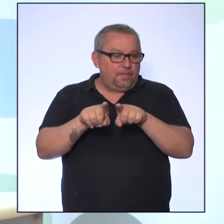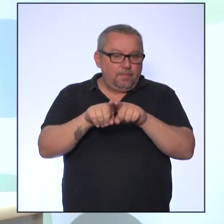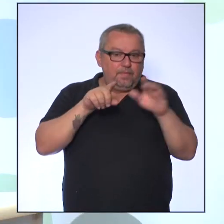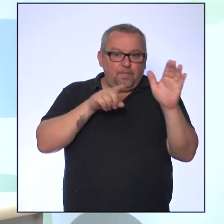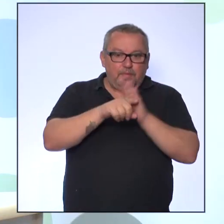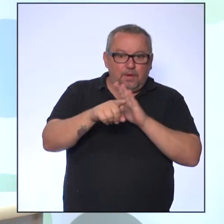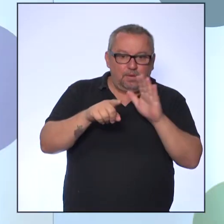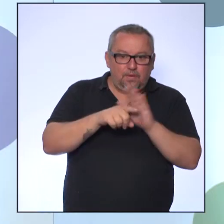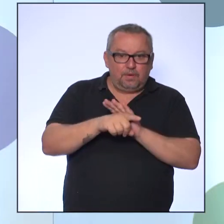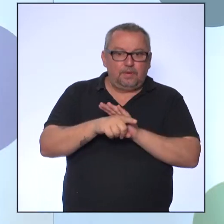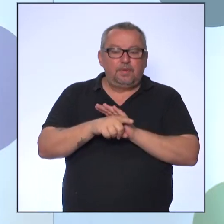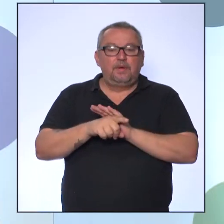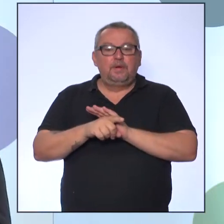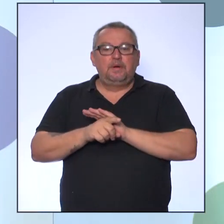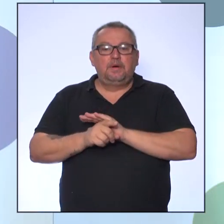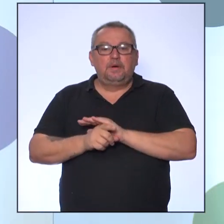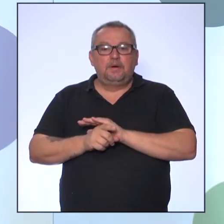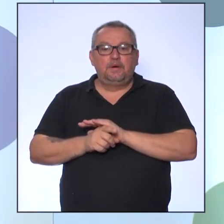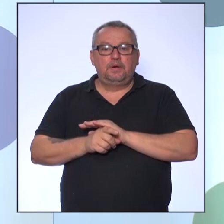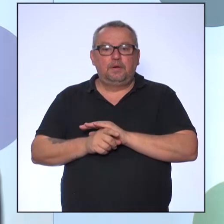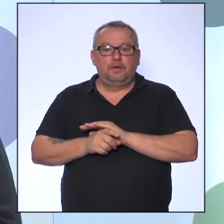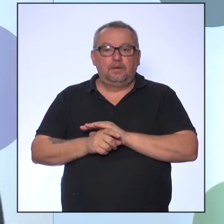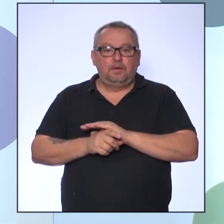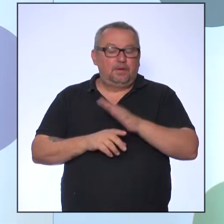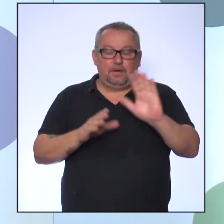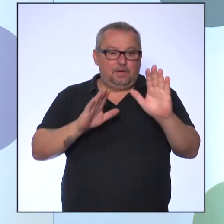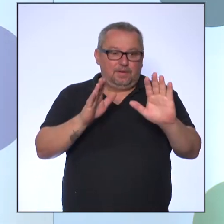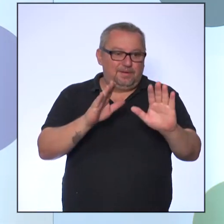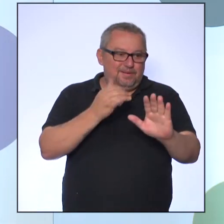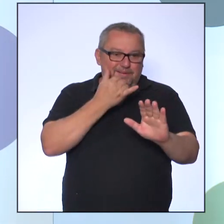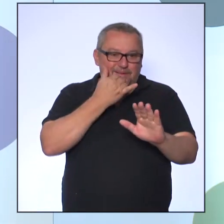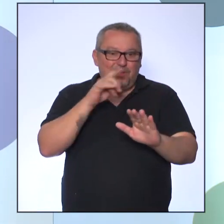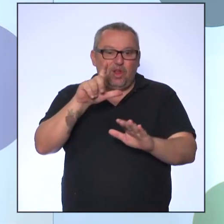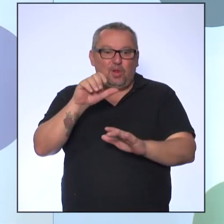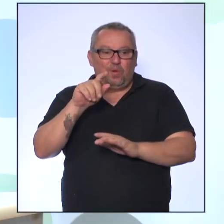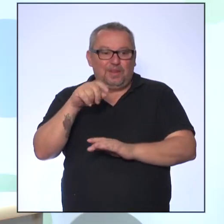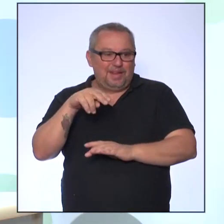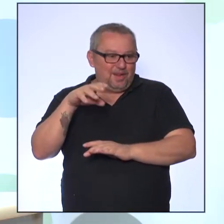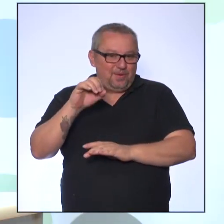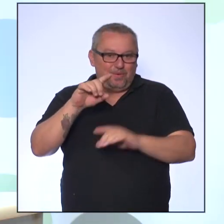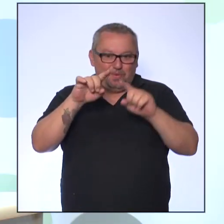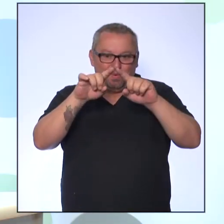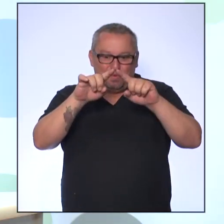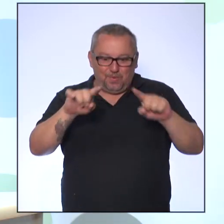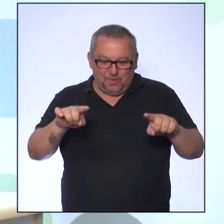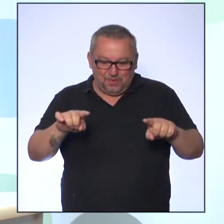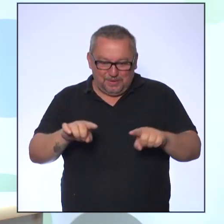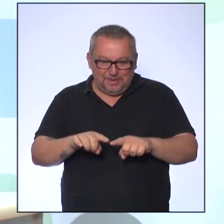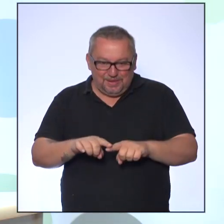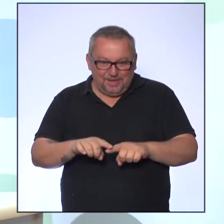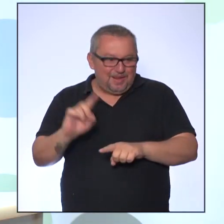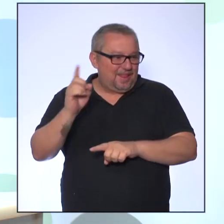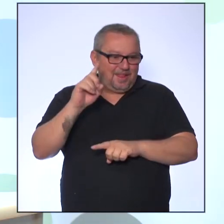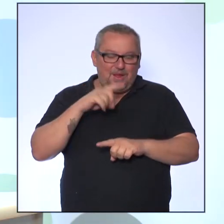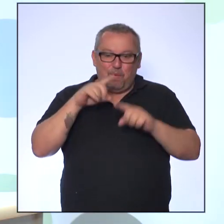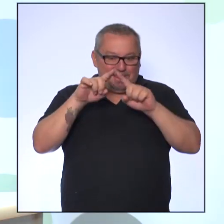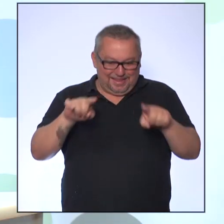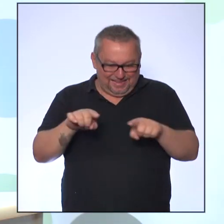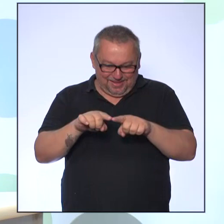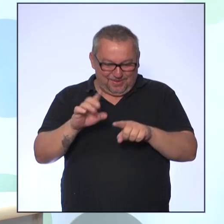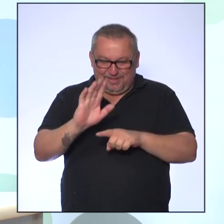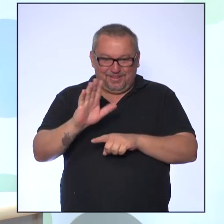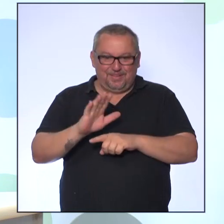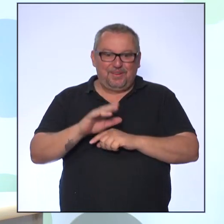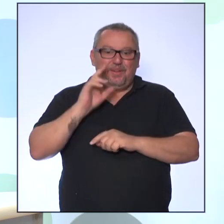isso? Perfeito. E É nós losango, podemos. né, triângulo? Falei errado. Então Isso. a gente pode usar esse losango em perguntas, né, Rafa?